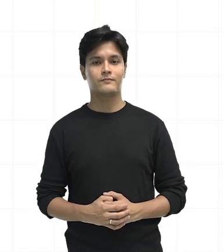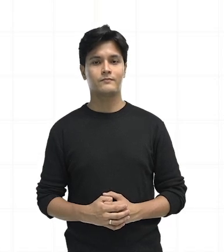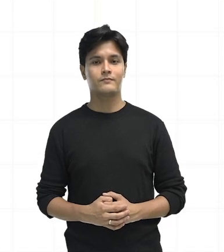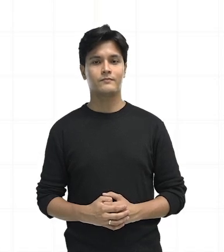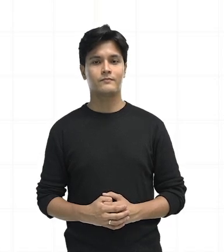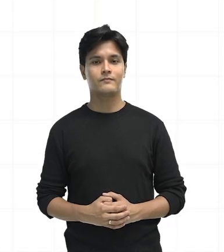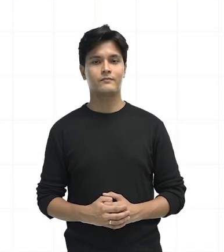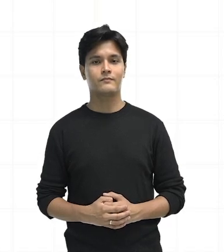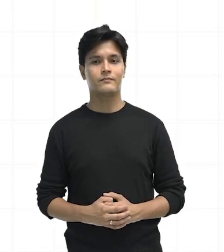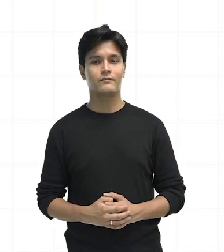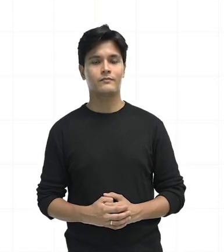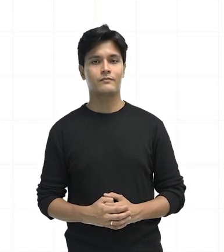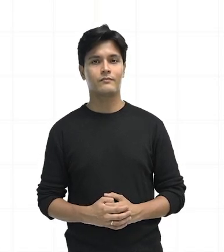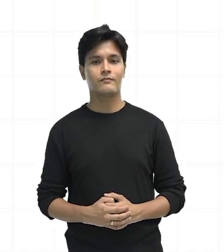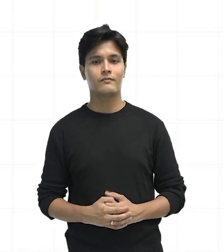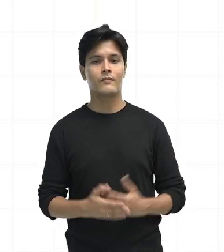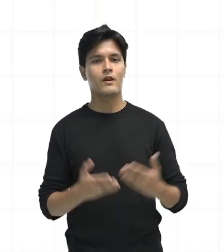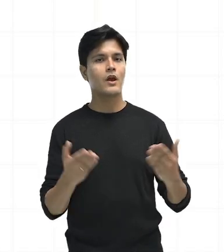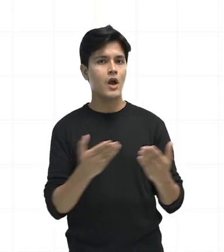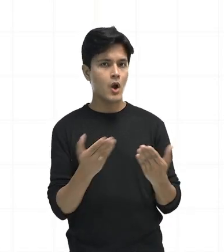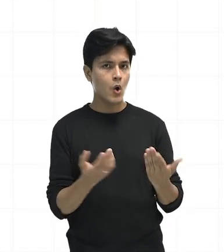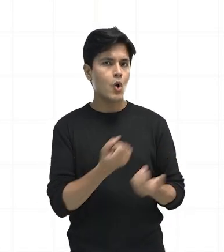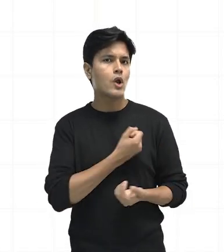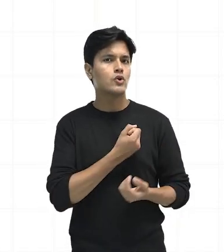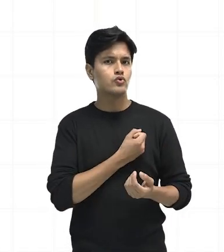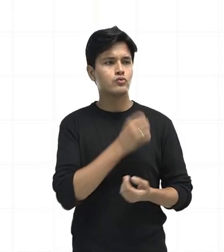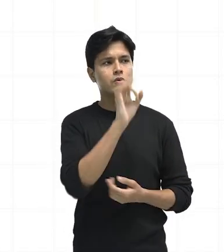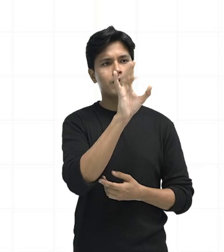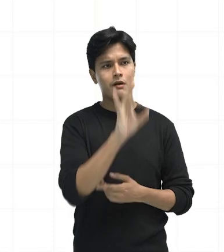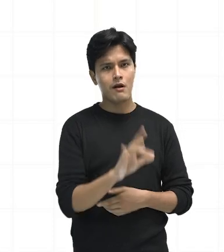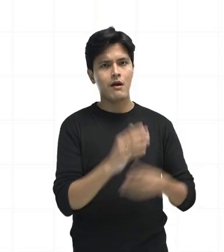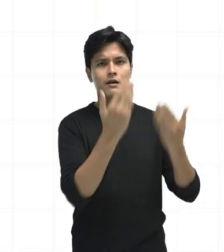Faça análise de cada algarismo do número